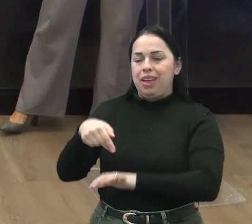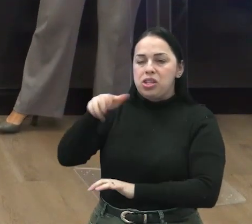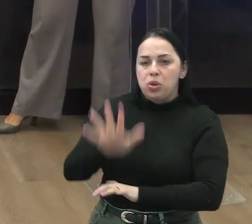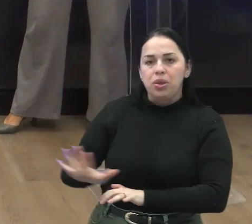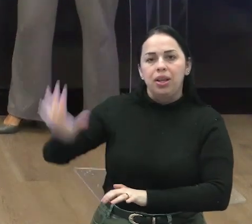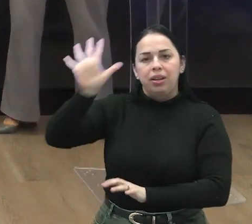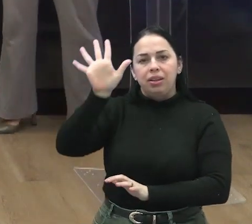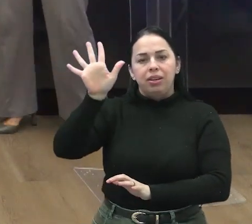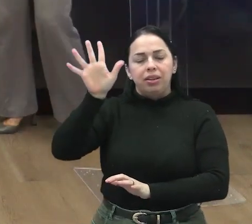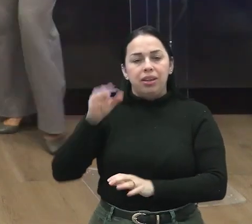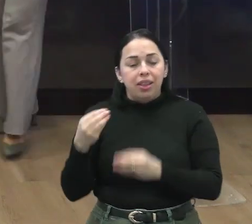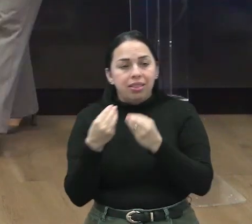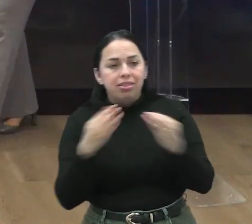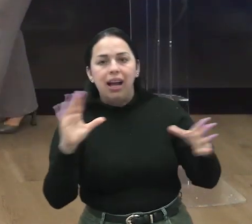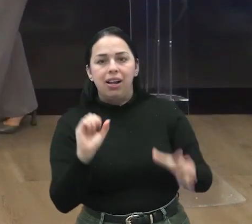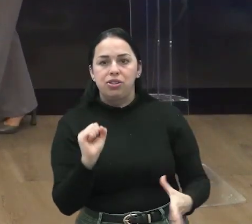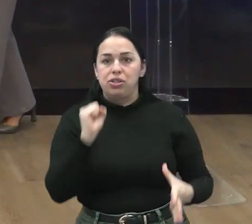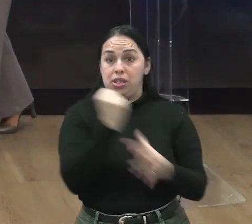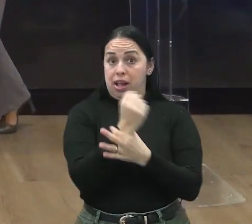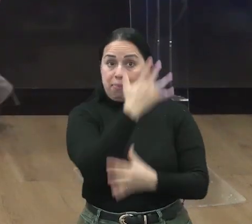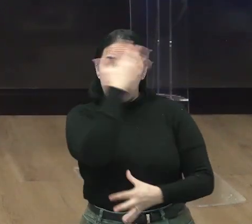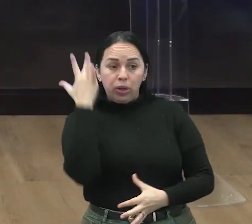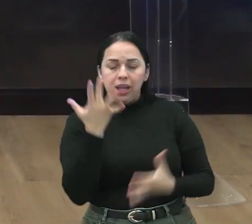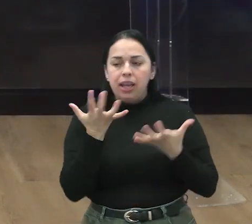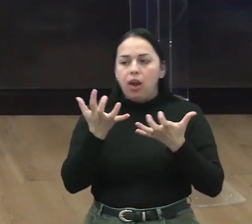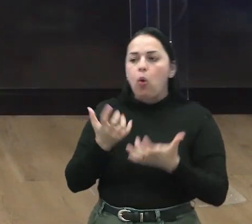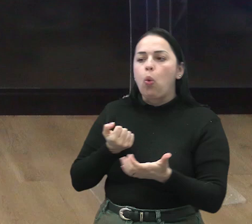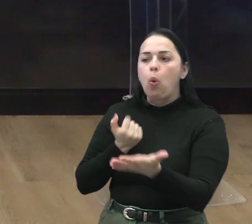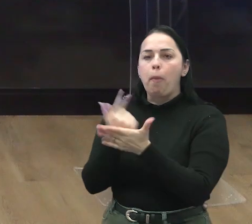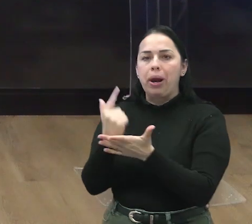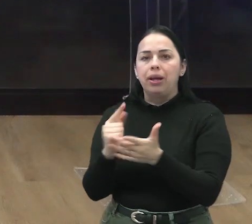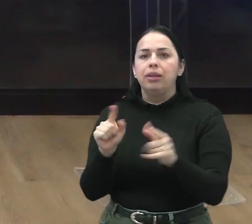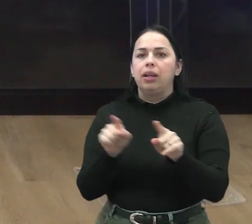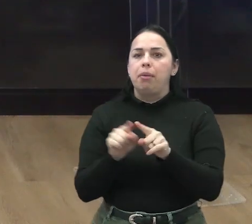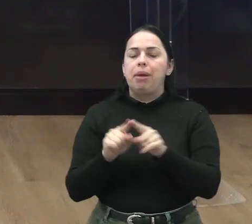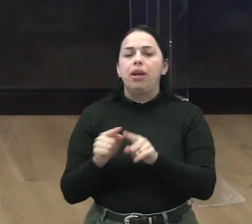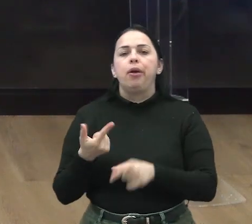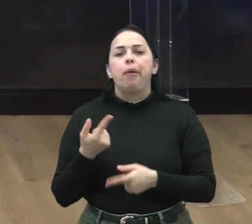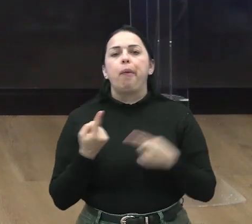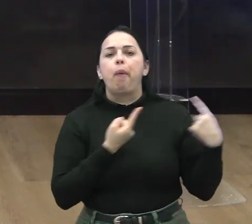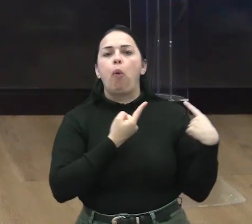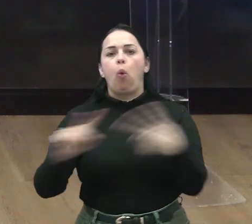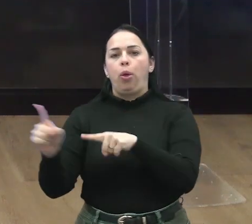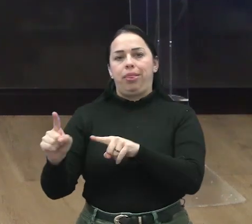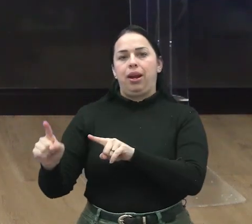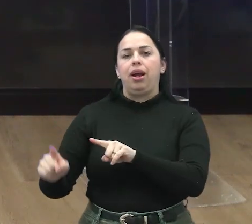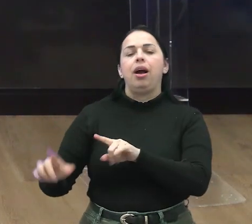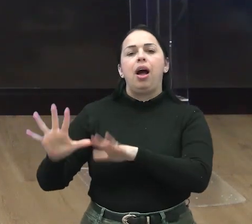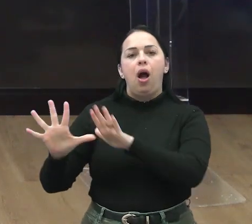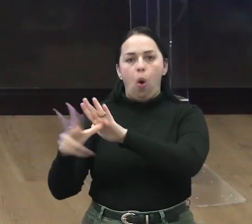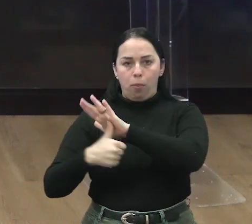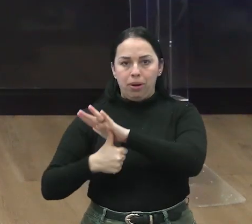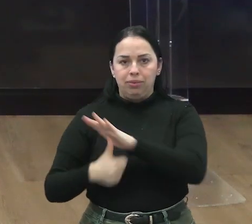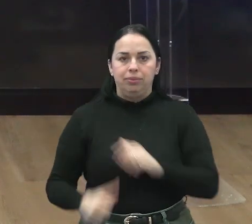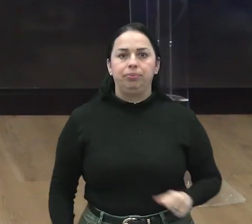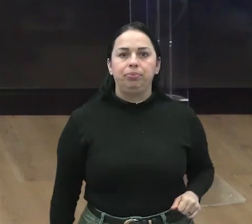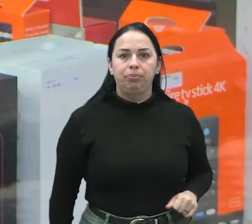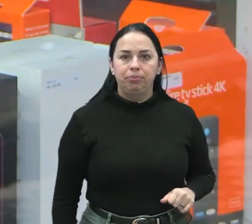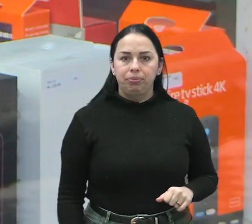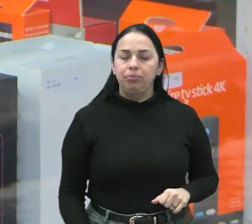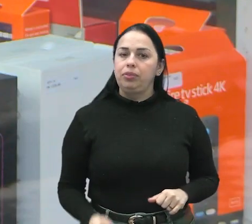pretende garantir mais segurança aos consumidores e também combater os roubos e furtos de